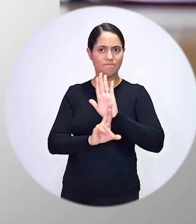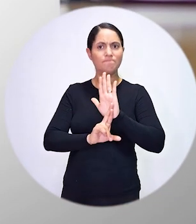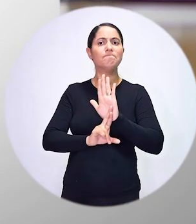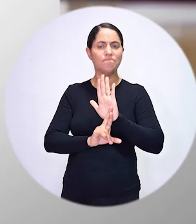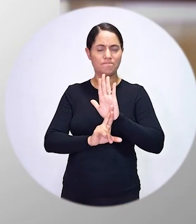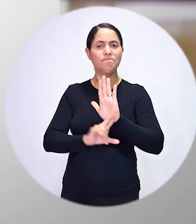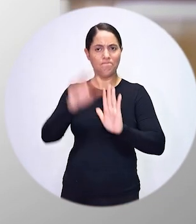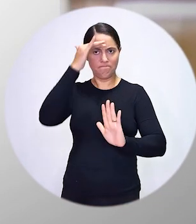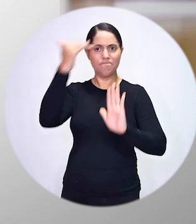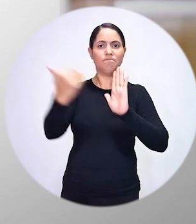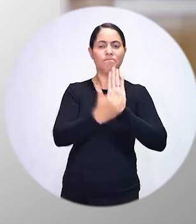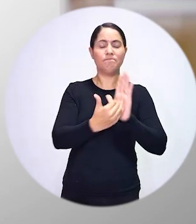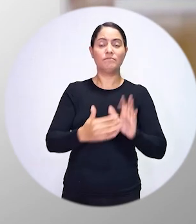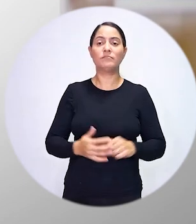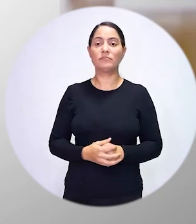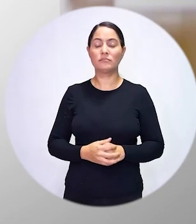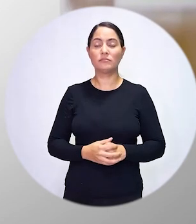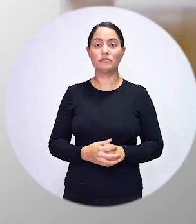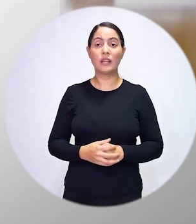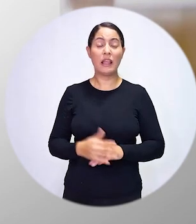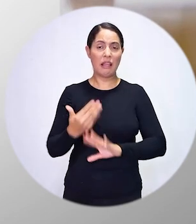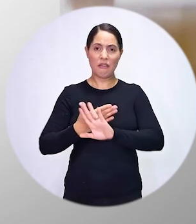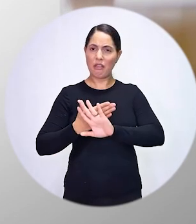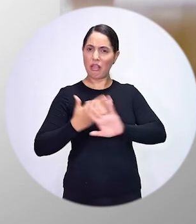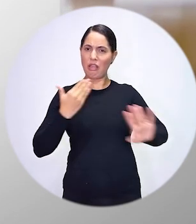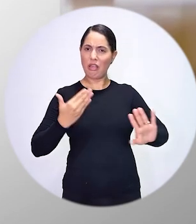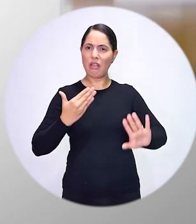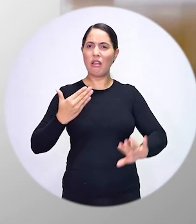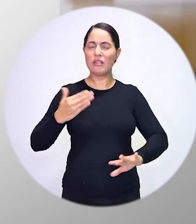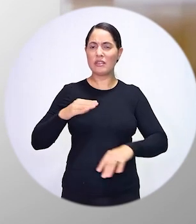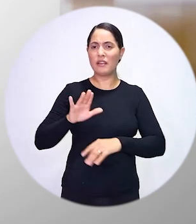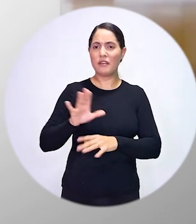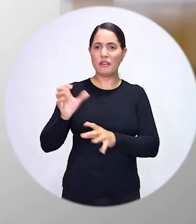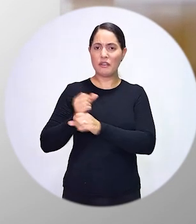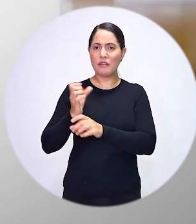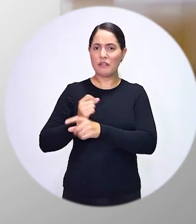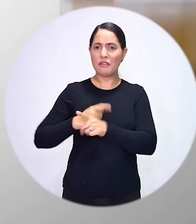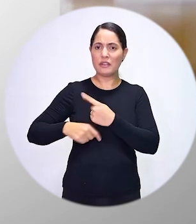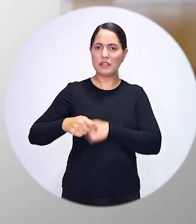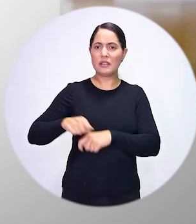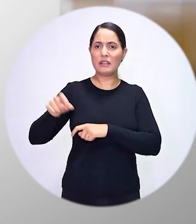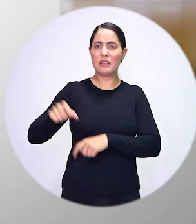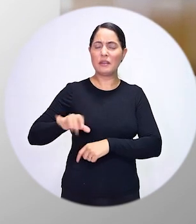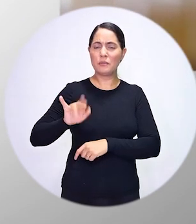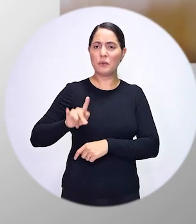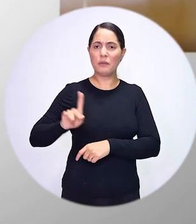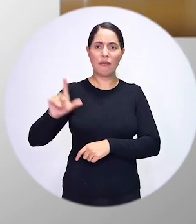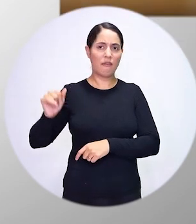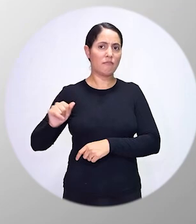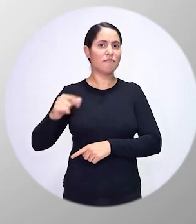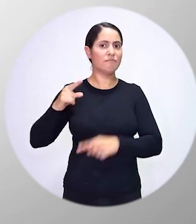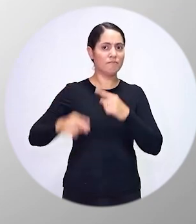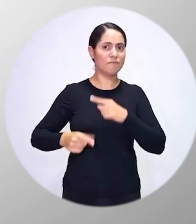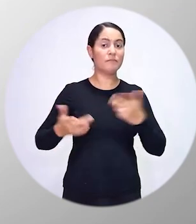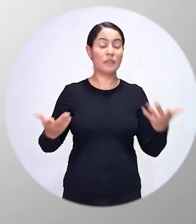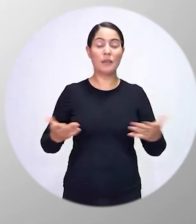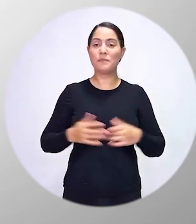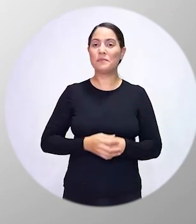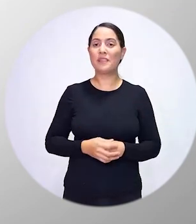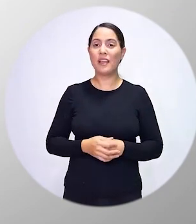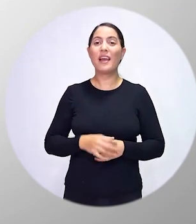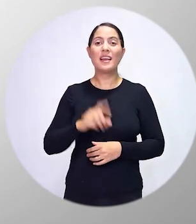no novo CPC, afastando a fixação por equidade defendida pela Fazenda Pública. Por fim, Simonetti